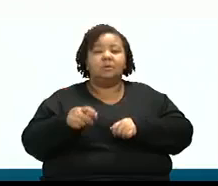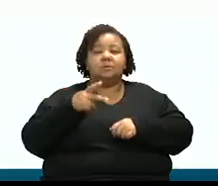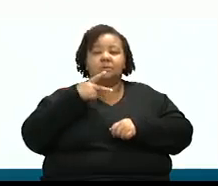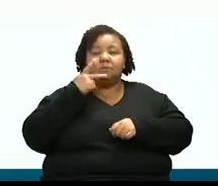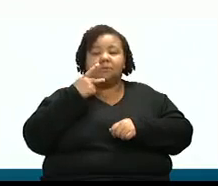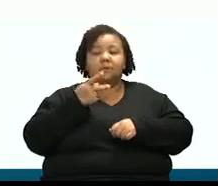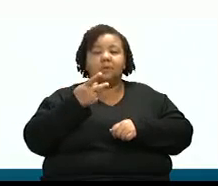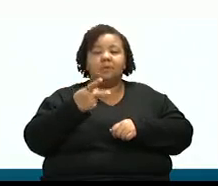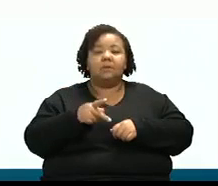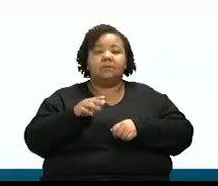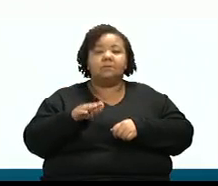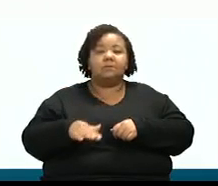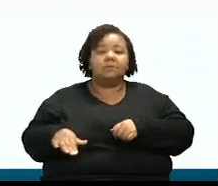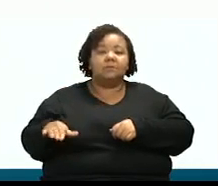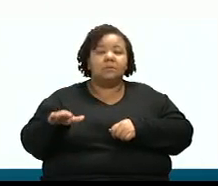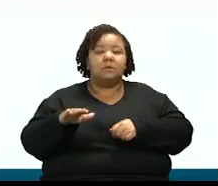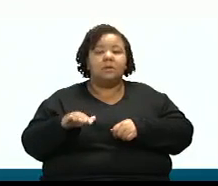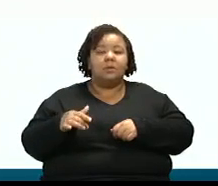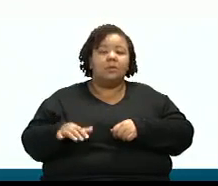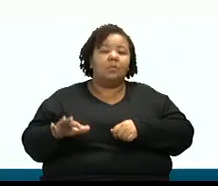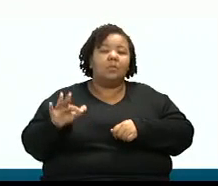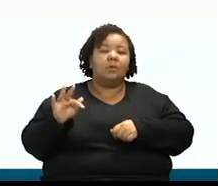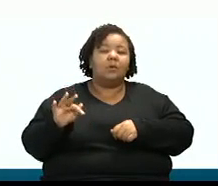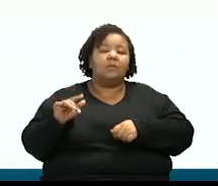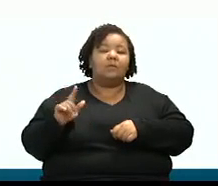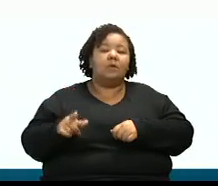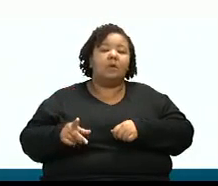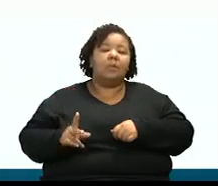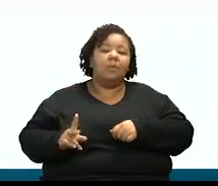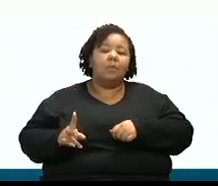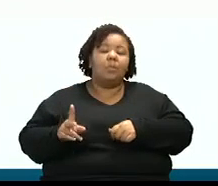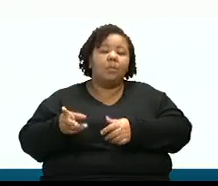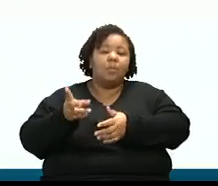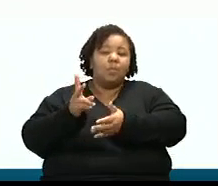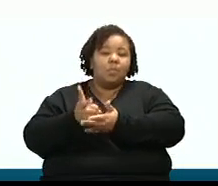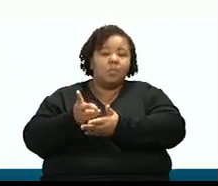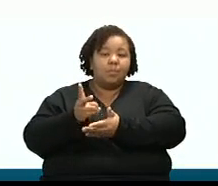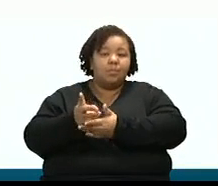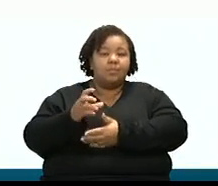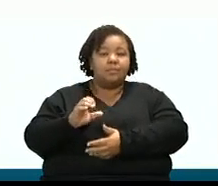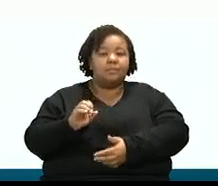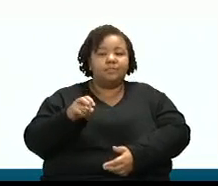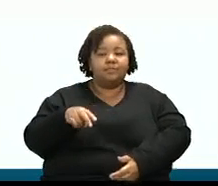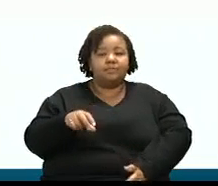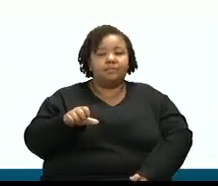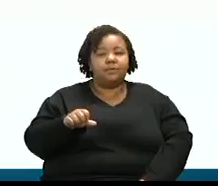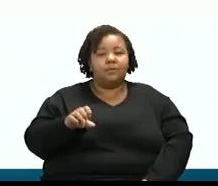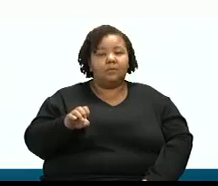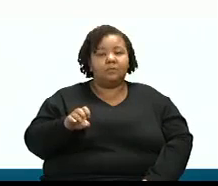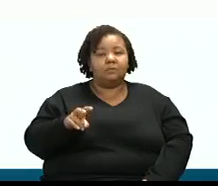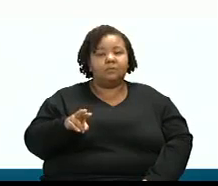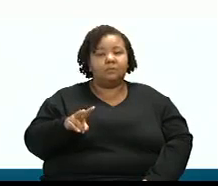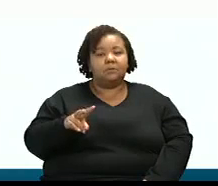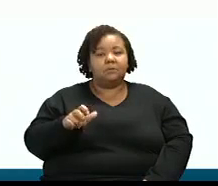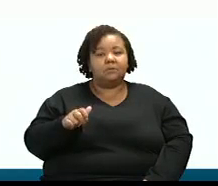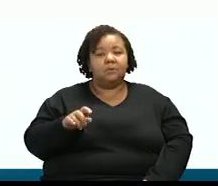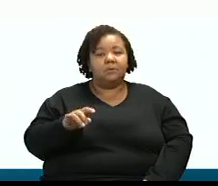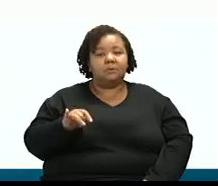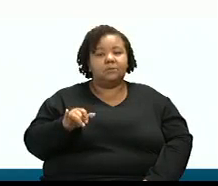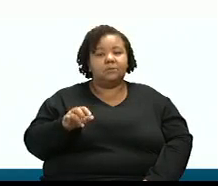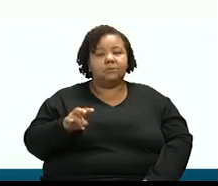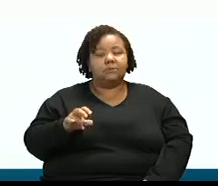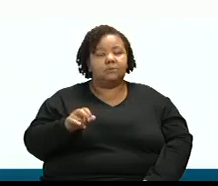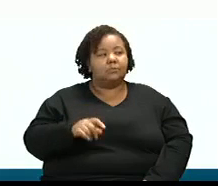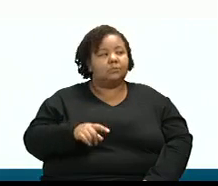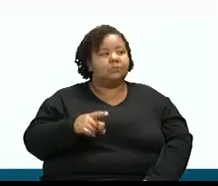esse campo vetorial F, ele é conservativo. Então, quando ele é gerado a partir de um campo